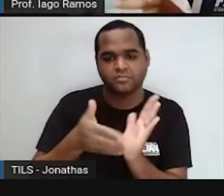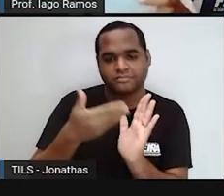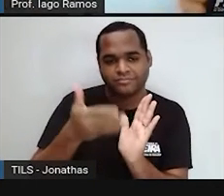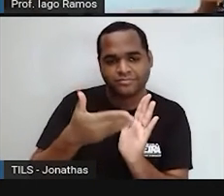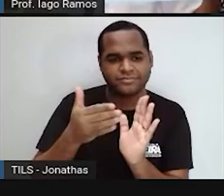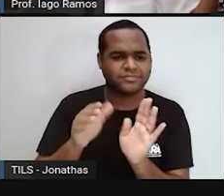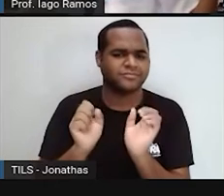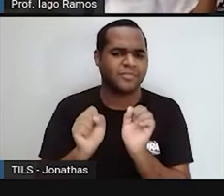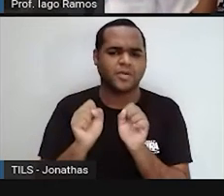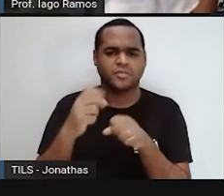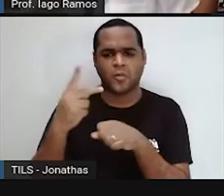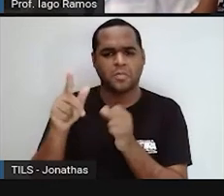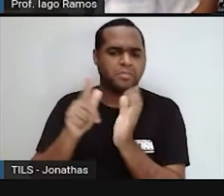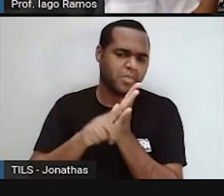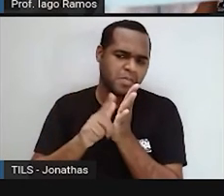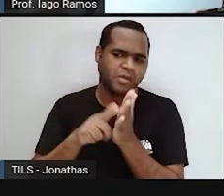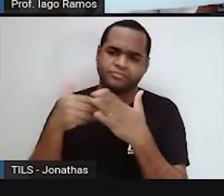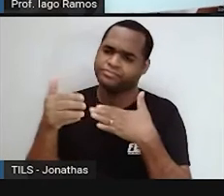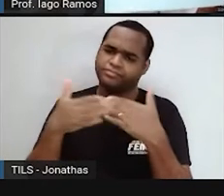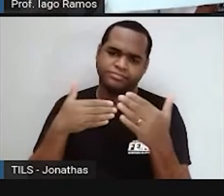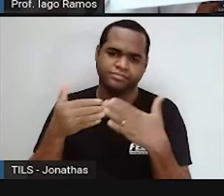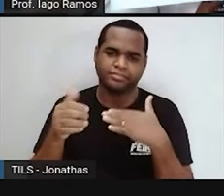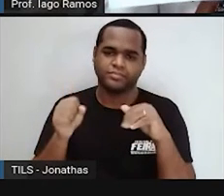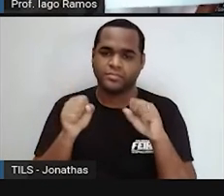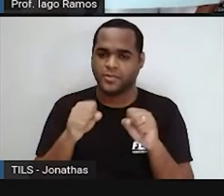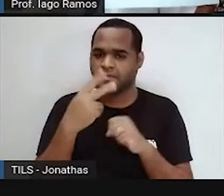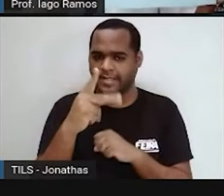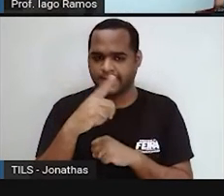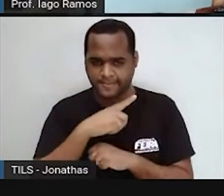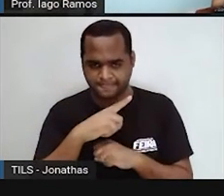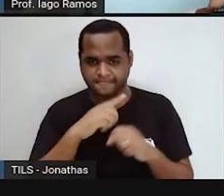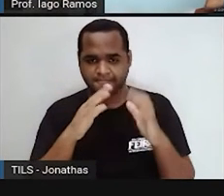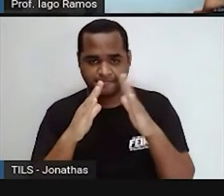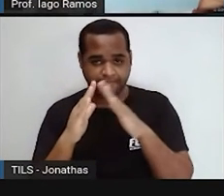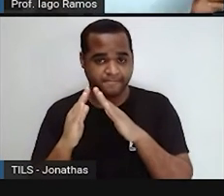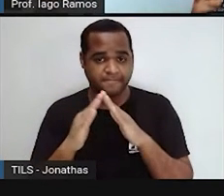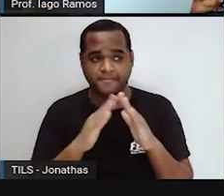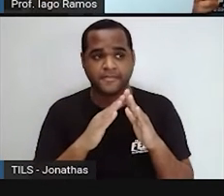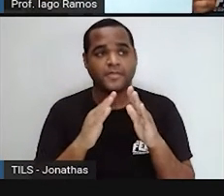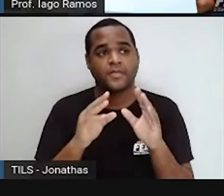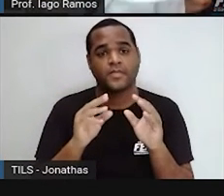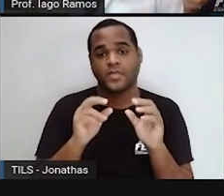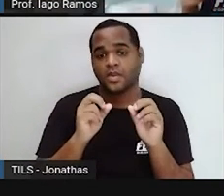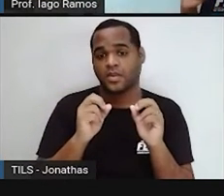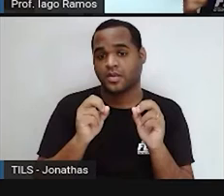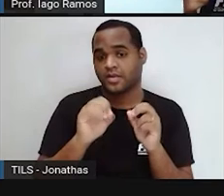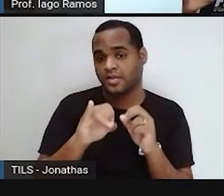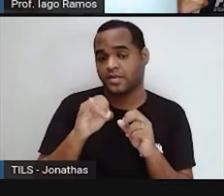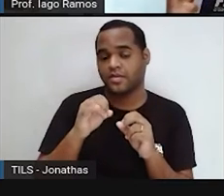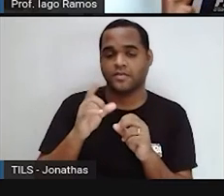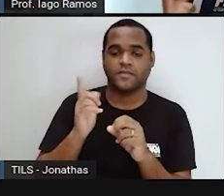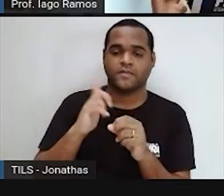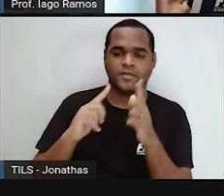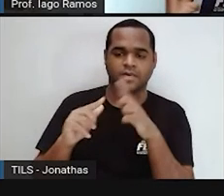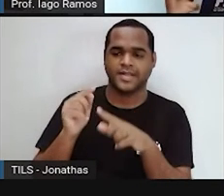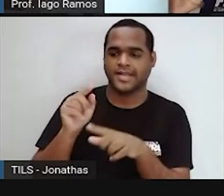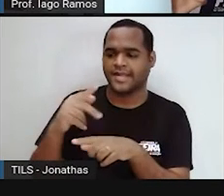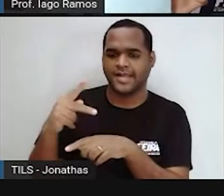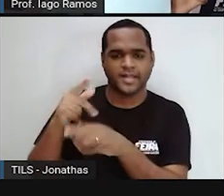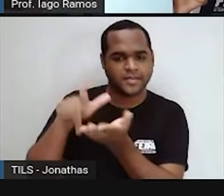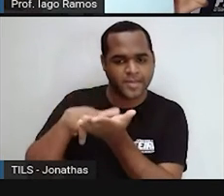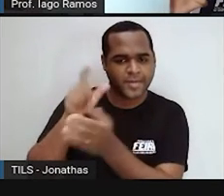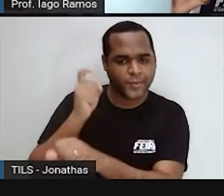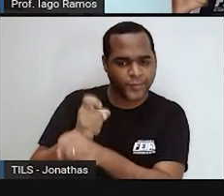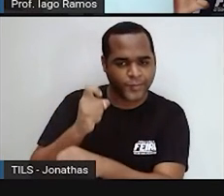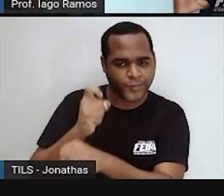né algum tipo de papel que você tem aí na sua casa e se for de um papelzinho mais durinho